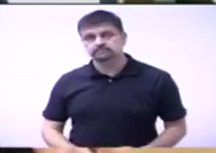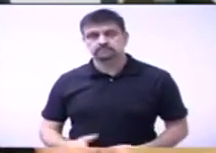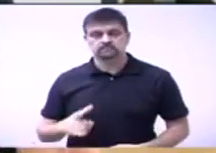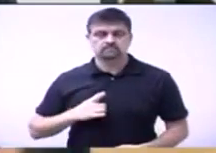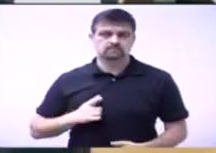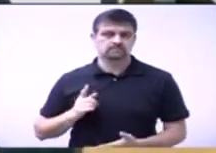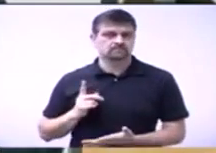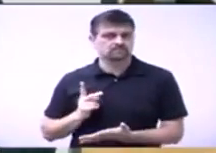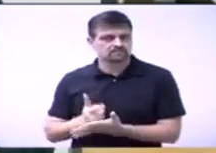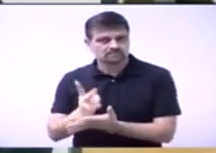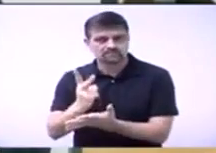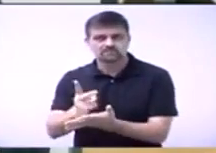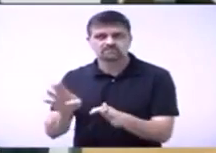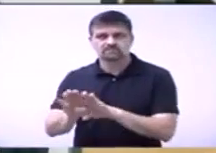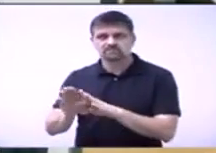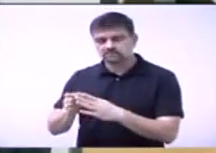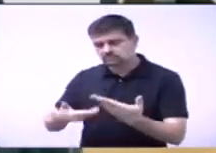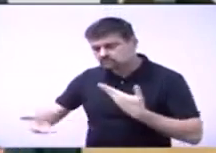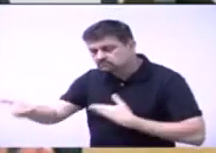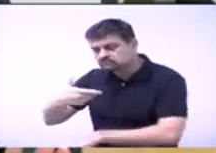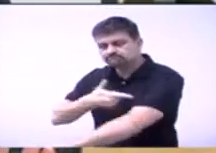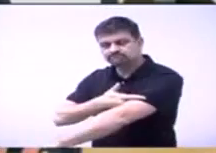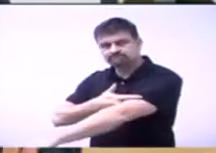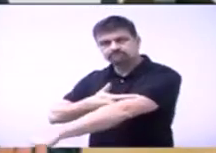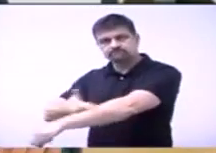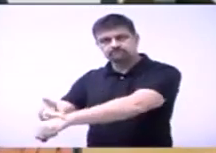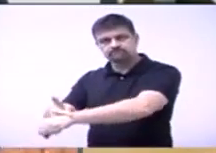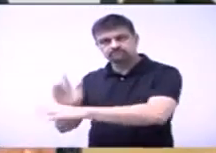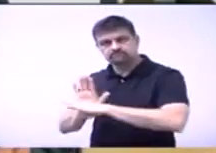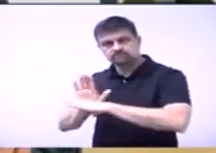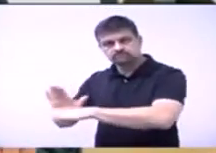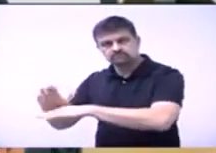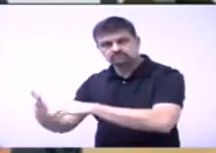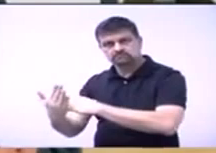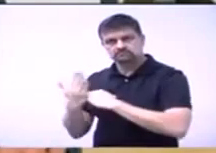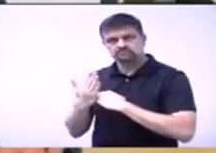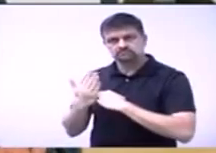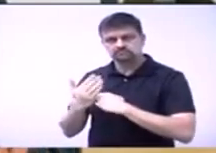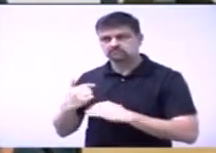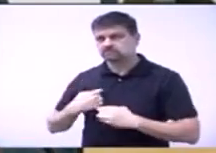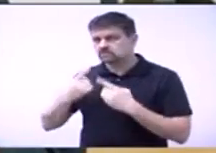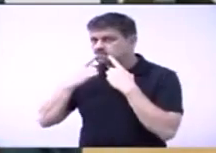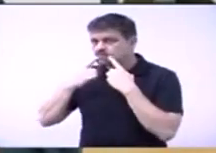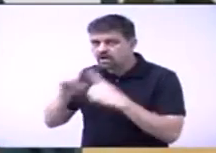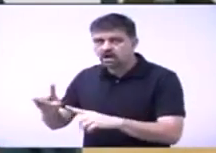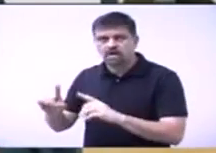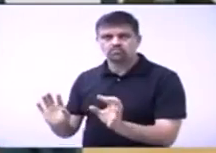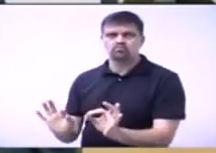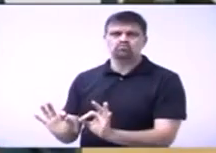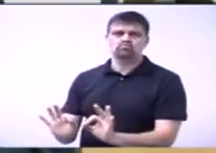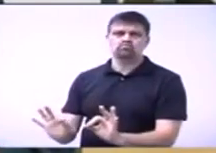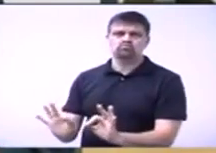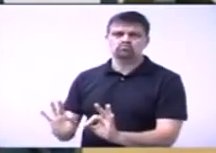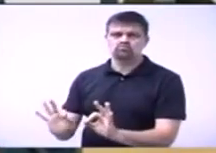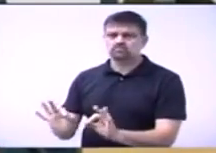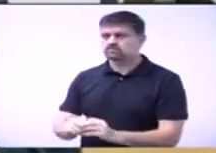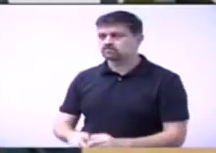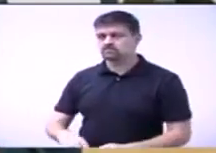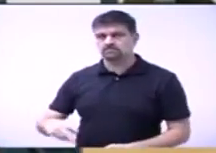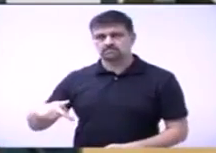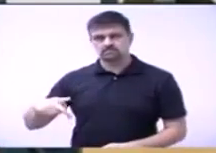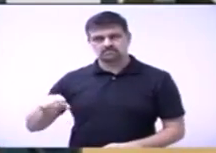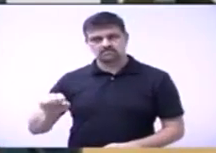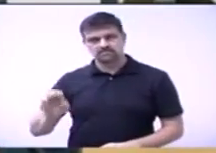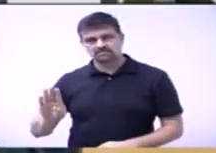sempre respeitei o PSB. Então, não tenho nada que reclamar que o PSB,